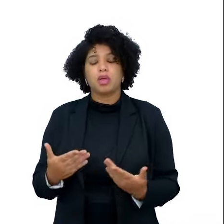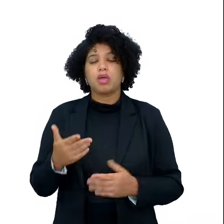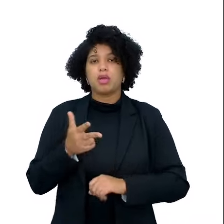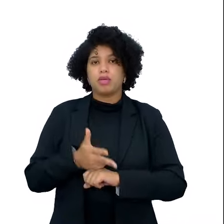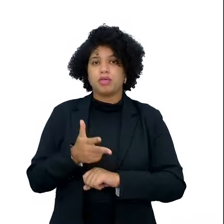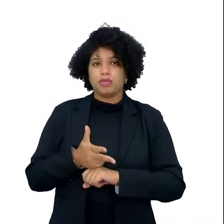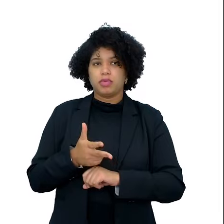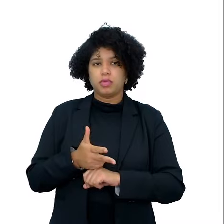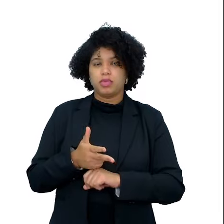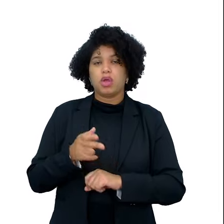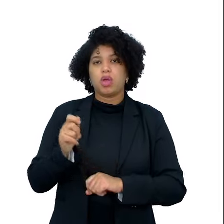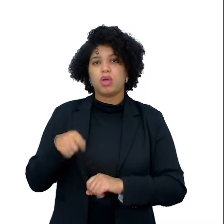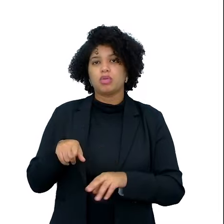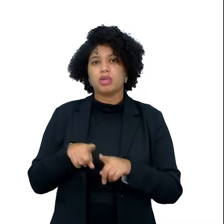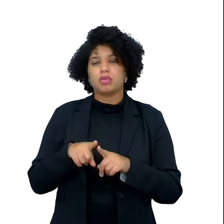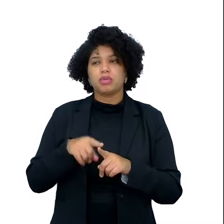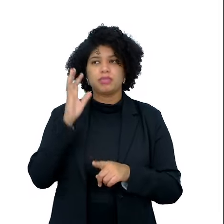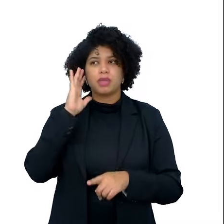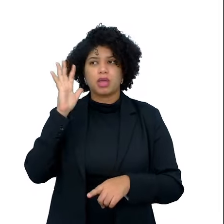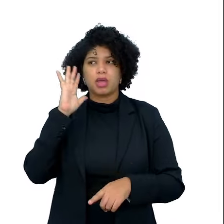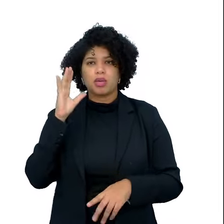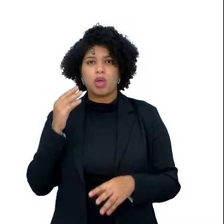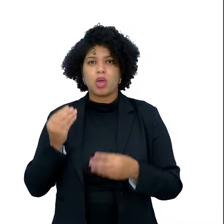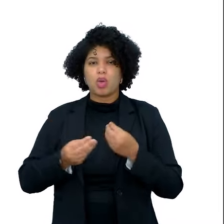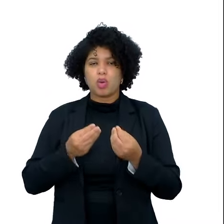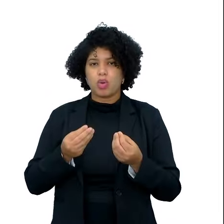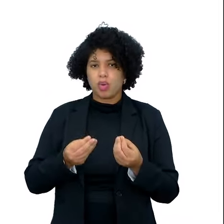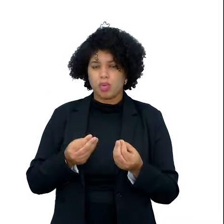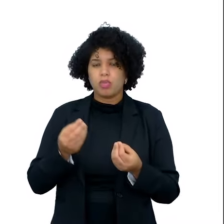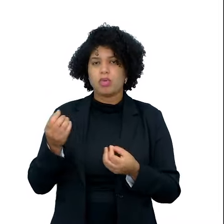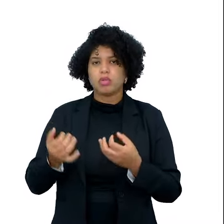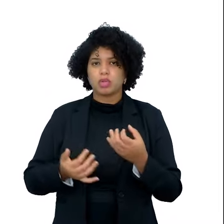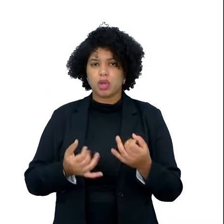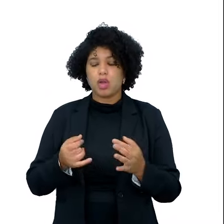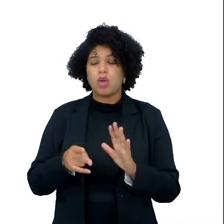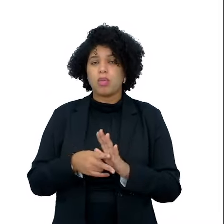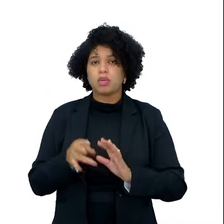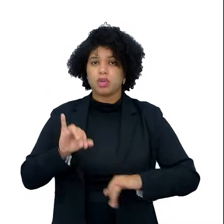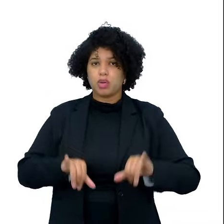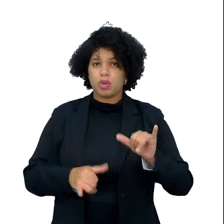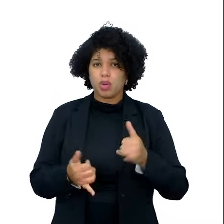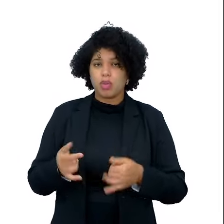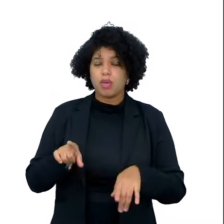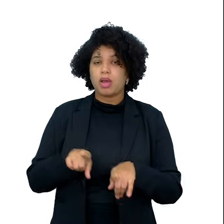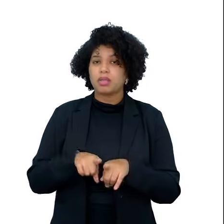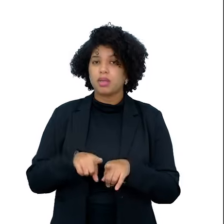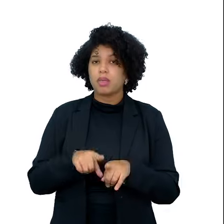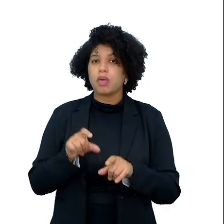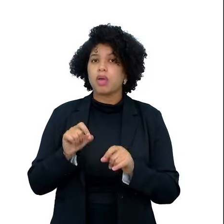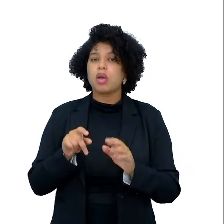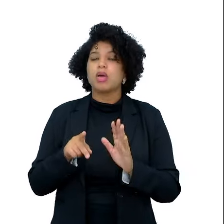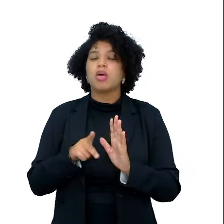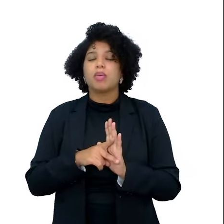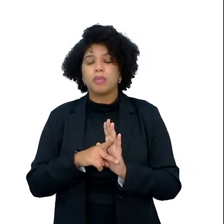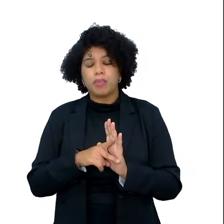pode trabalhar a questão das enzimas, já que a gente está falando de equilíbrio químico, a questão do conservante,